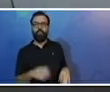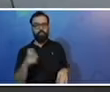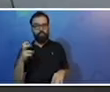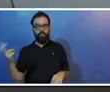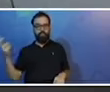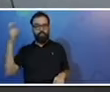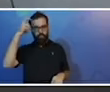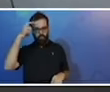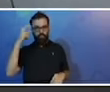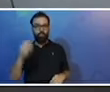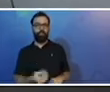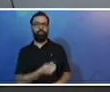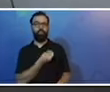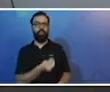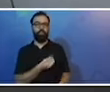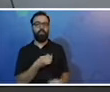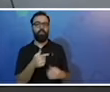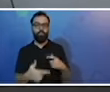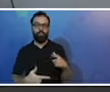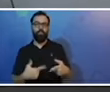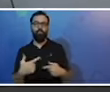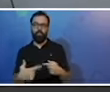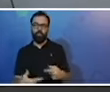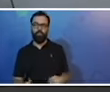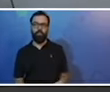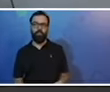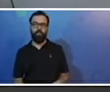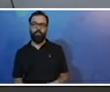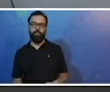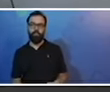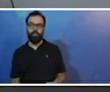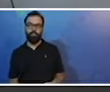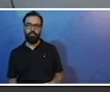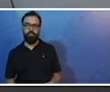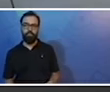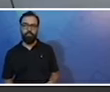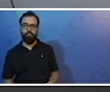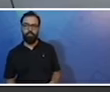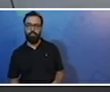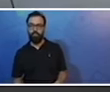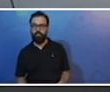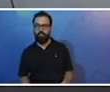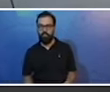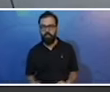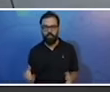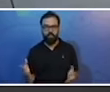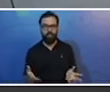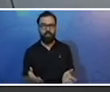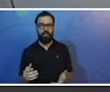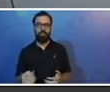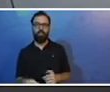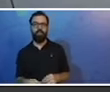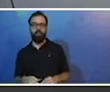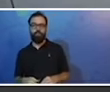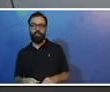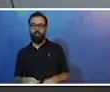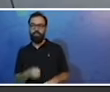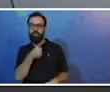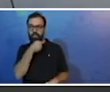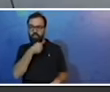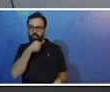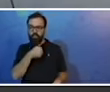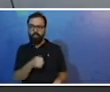Viva sempre vamos pra próxima então agora é a nossa brincadeira Cantada da velha fiar essa aqui